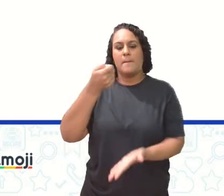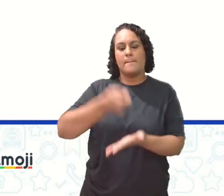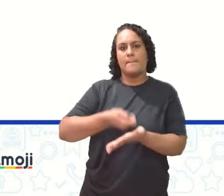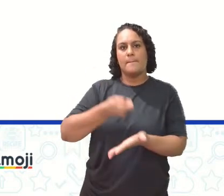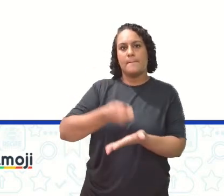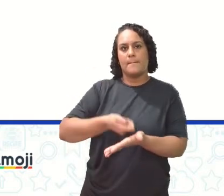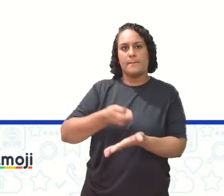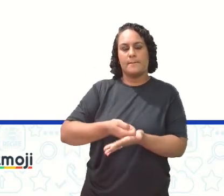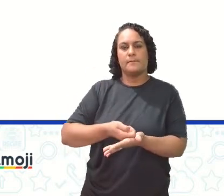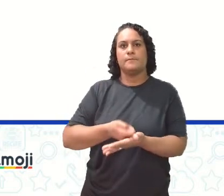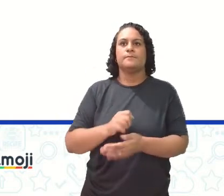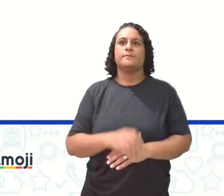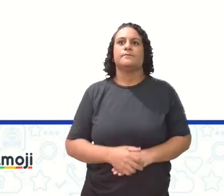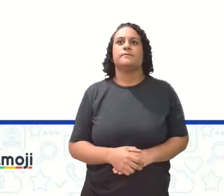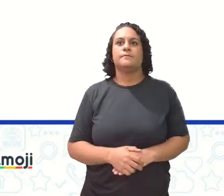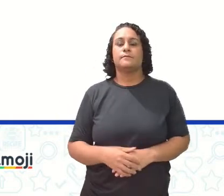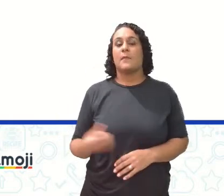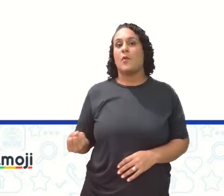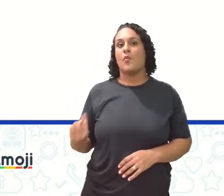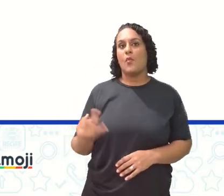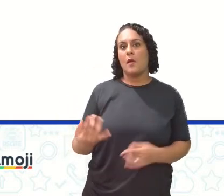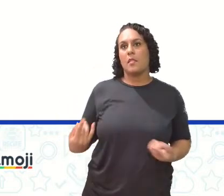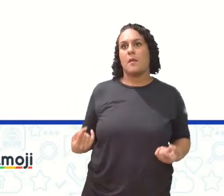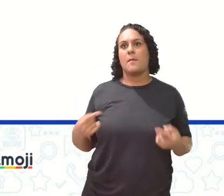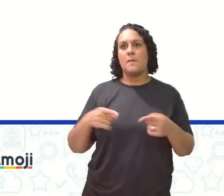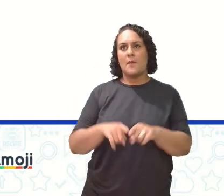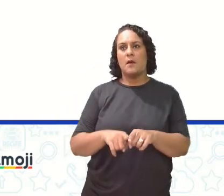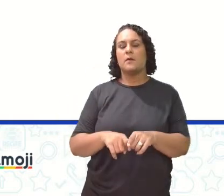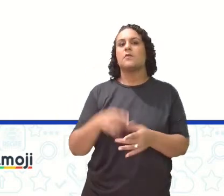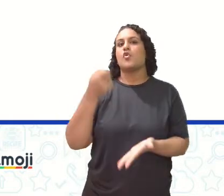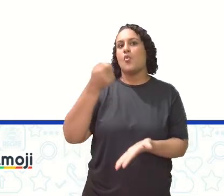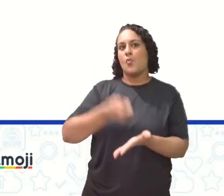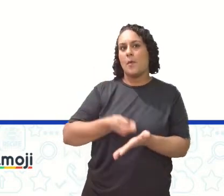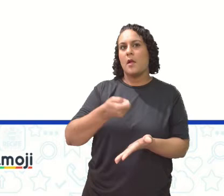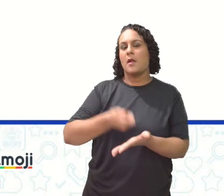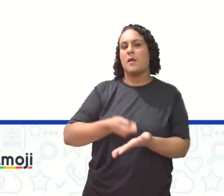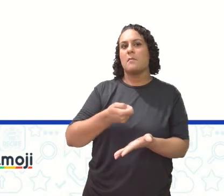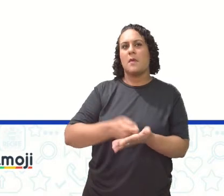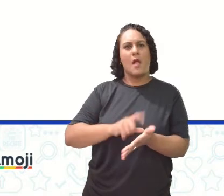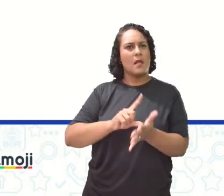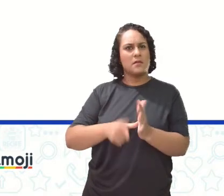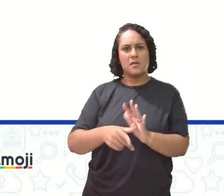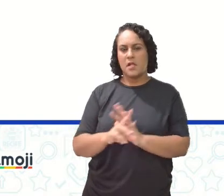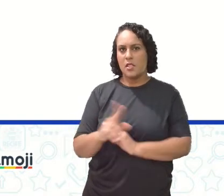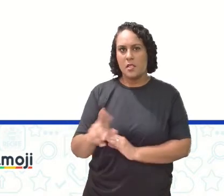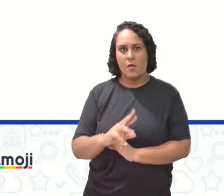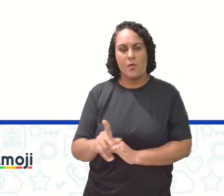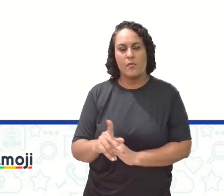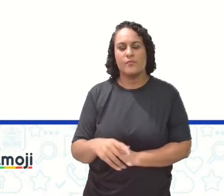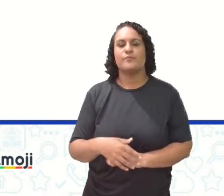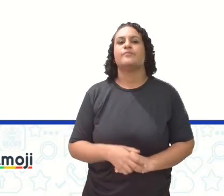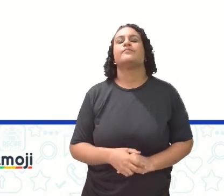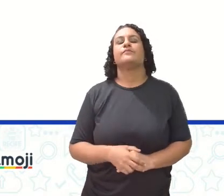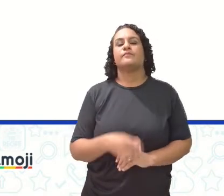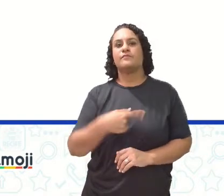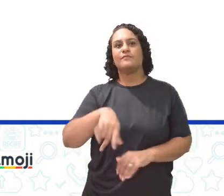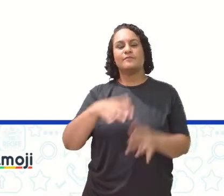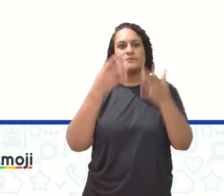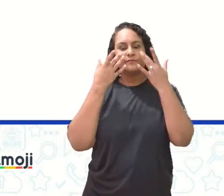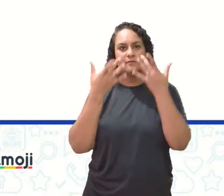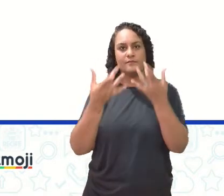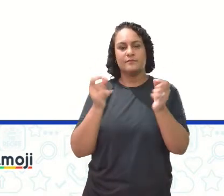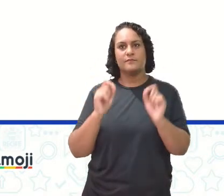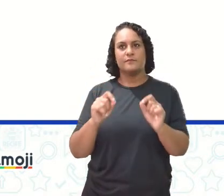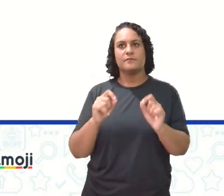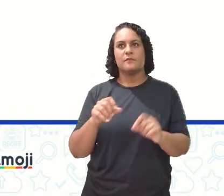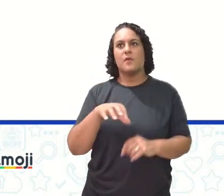mensalidades, certo? Quantos sócios estão com o pagamento em dia? Então, Então, você pode notar que